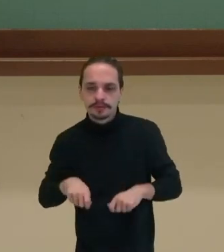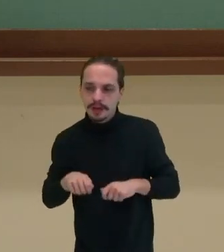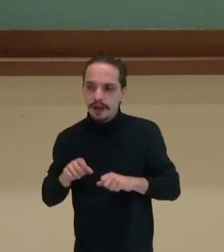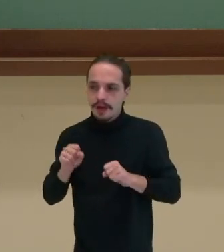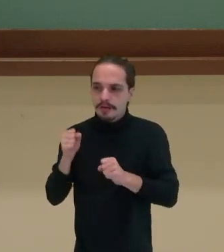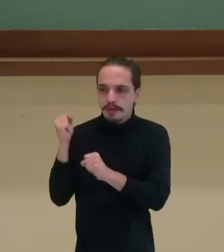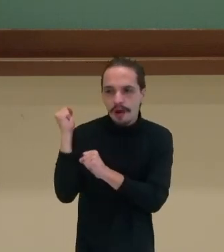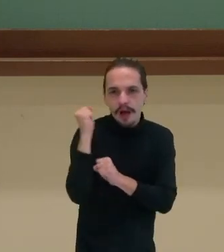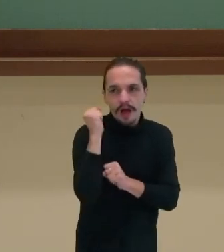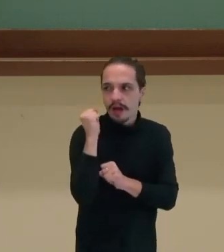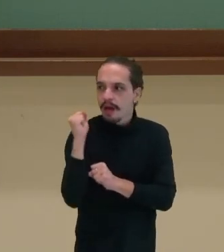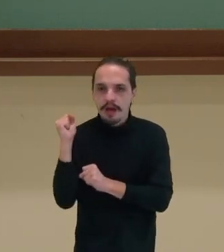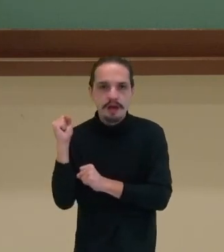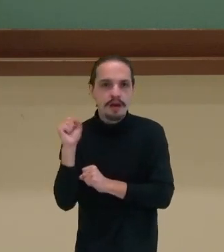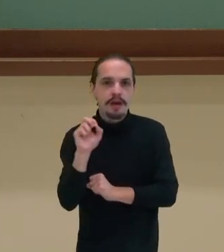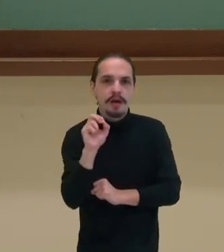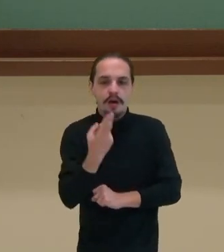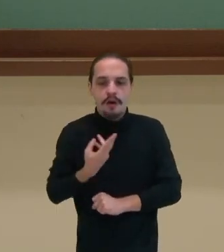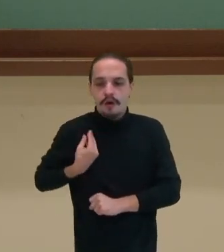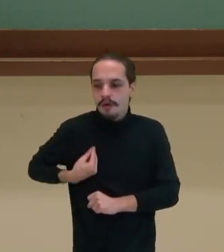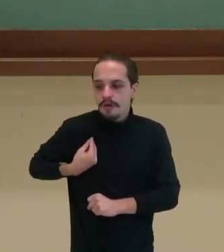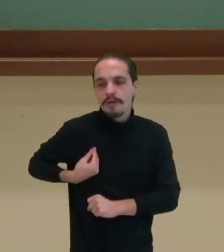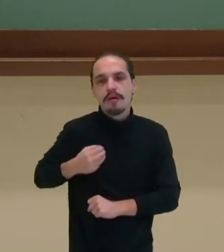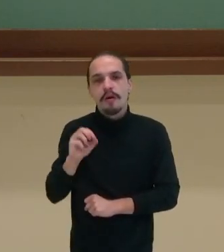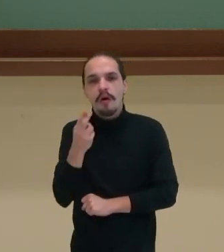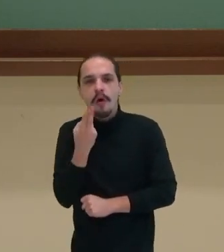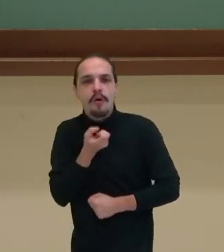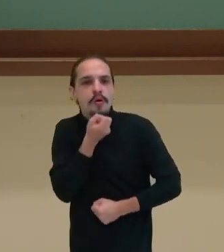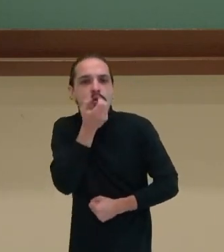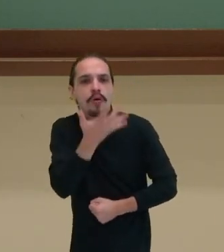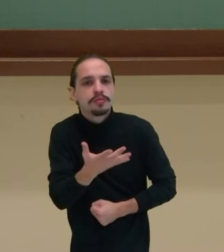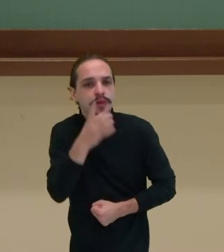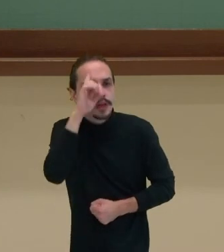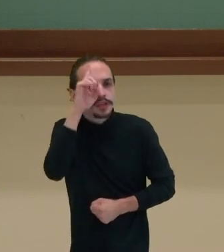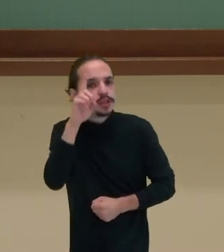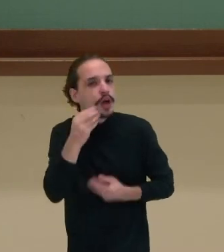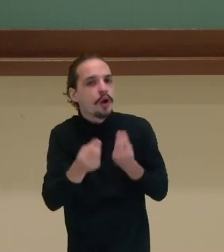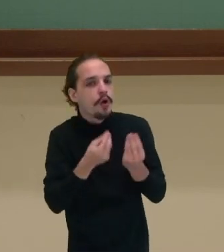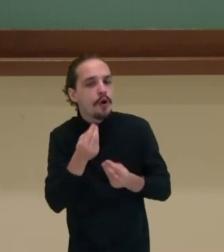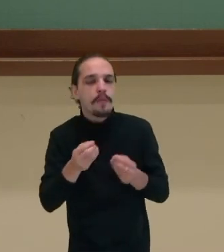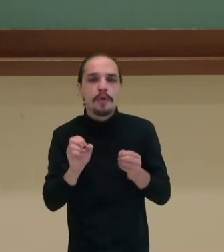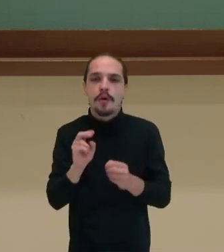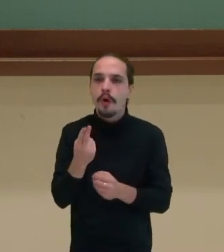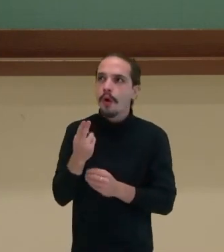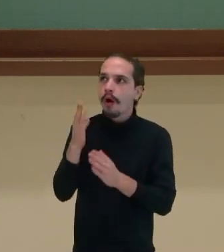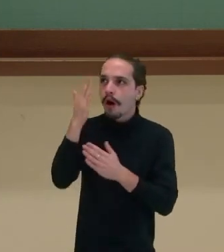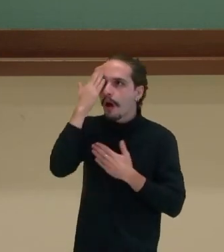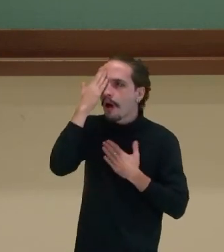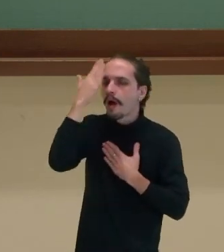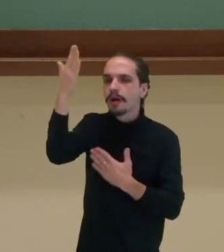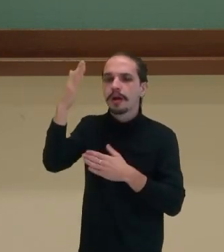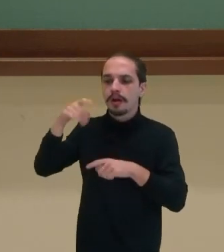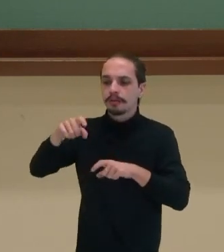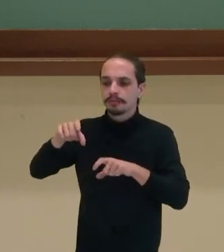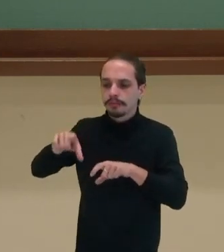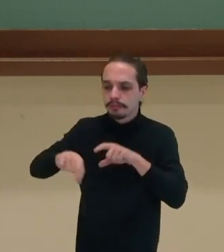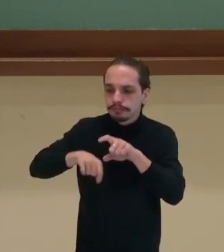poder sobreviver, ou para contar como foi o seu dia, ou para agradecer a colheita, né? Já estava